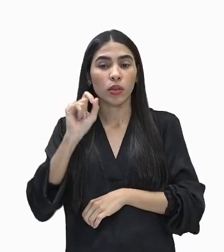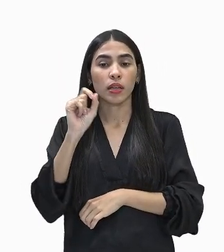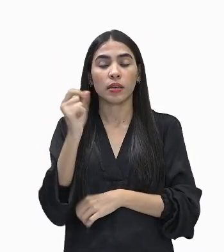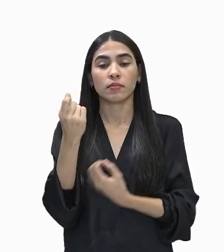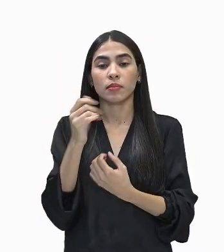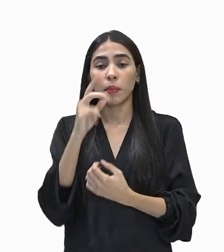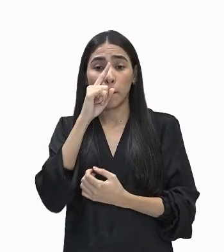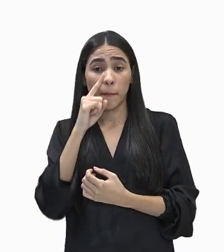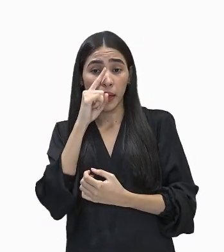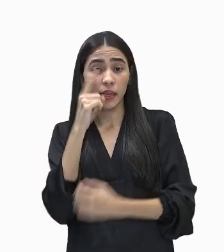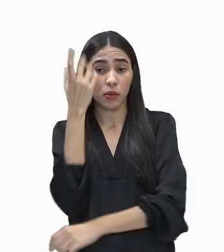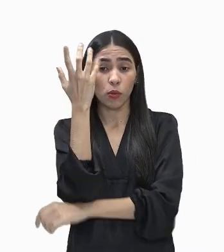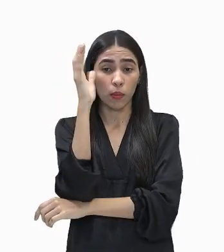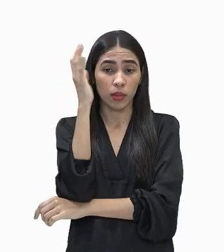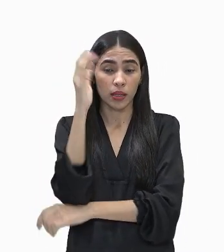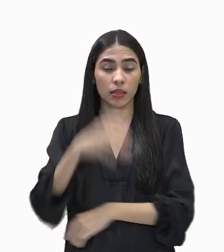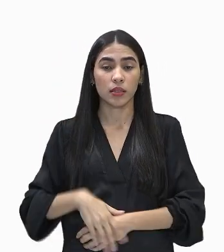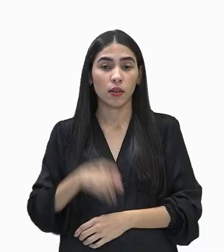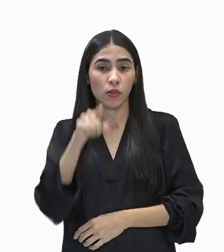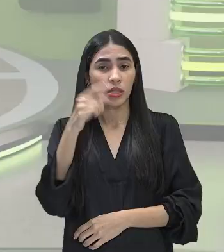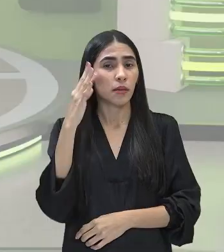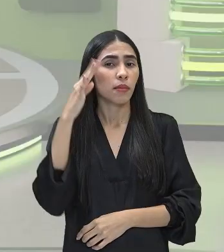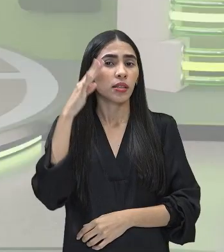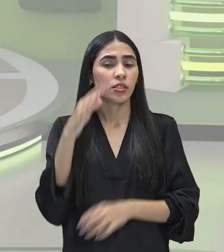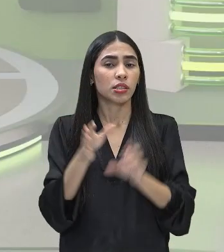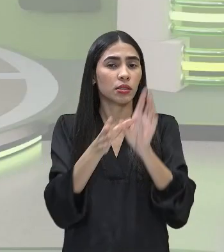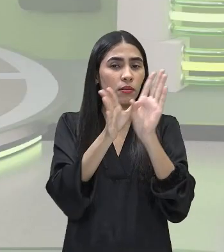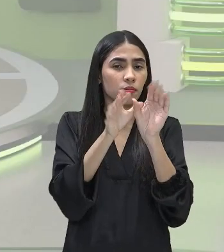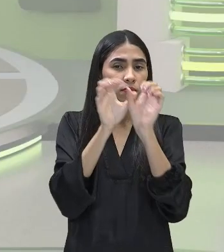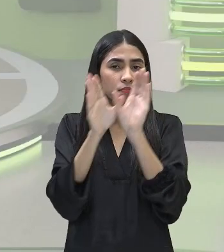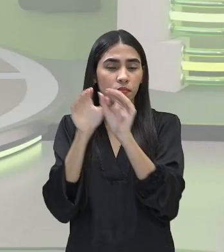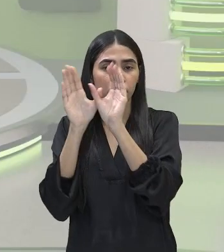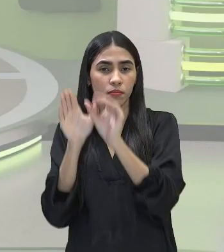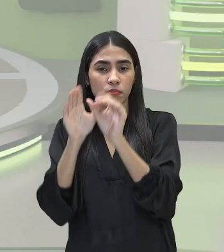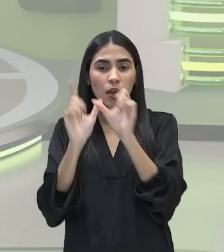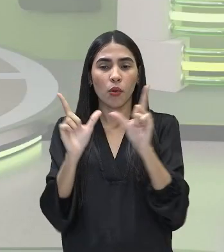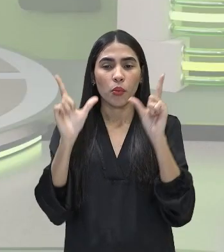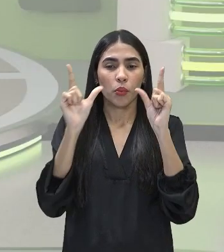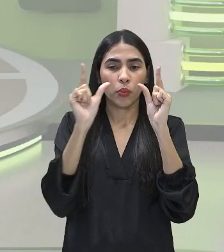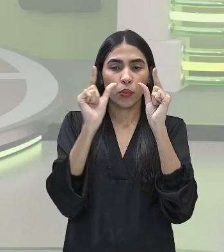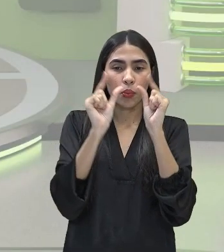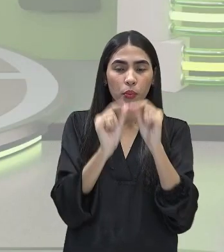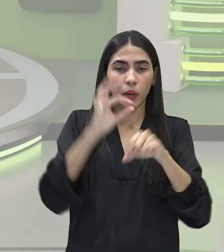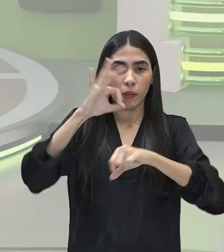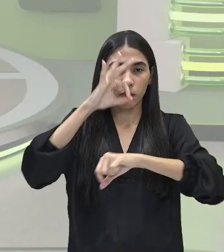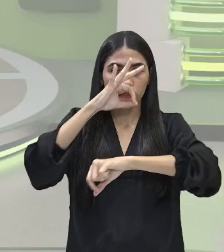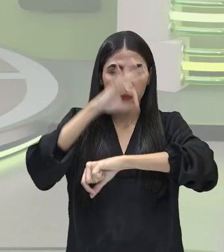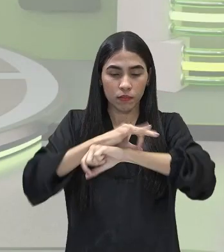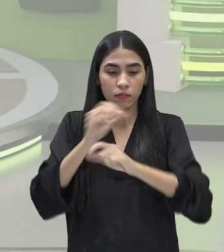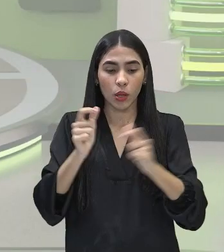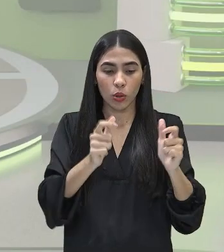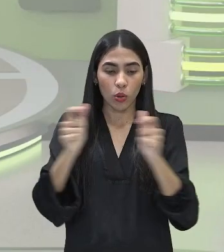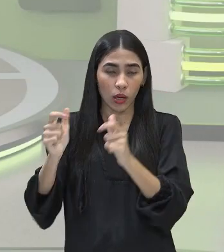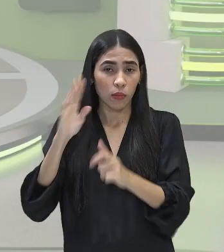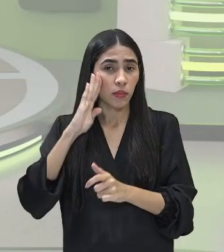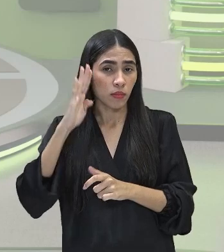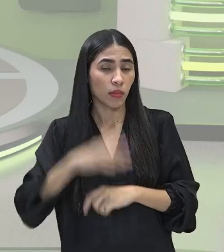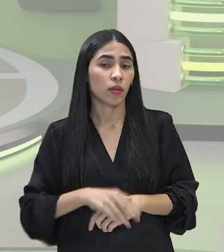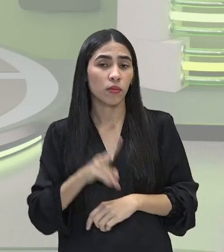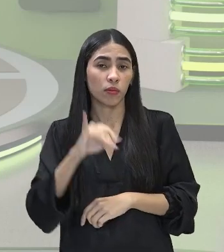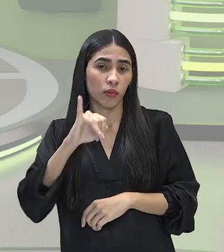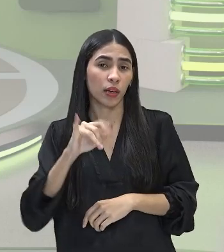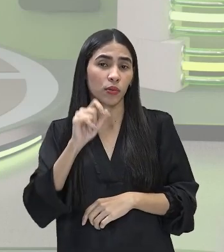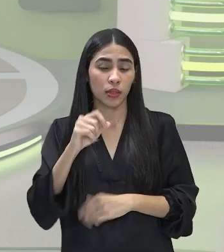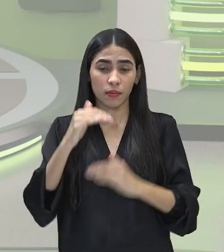Então imaginem aves que predam insetos diminuindo a população desses indivíduos num determinado local, o que vai causar